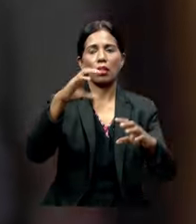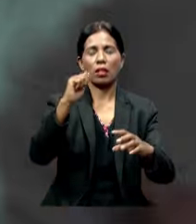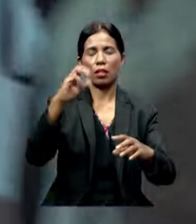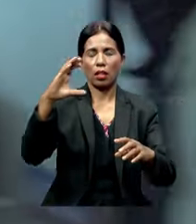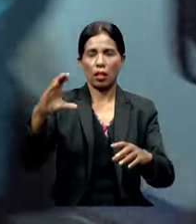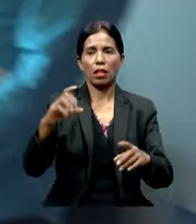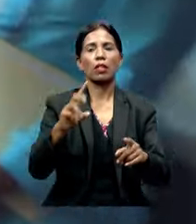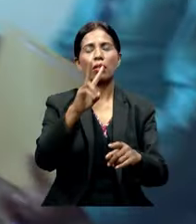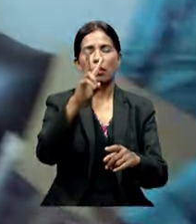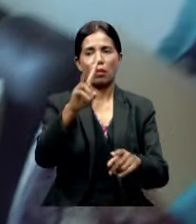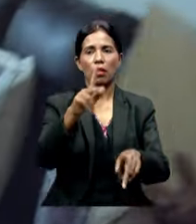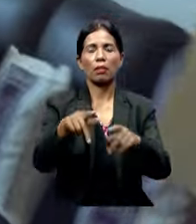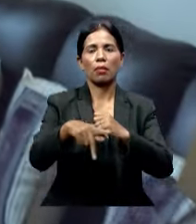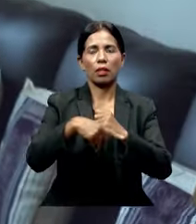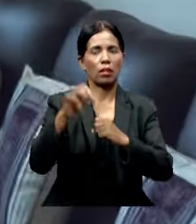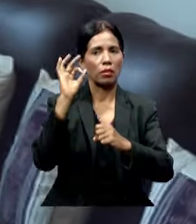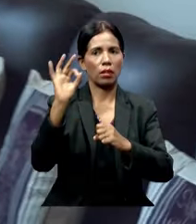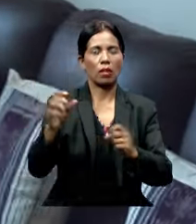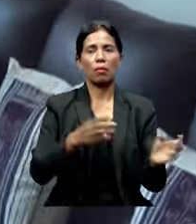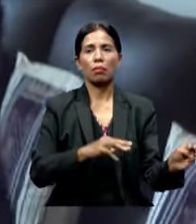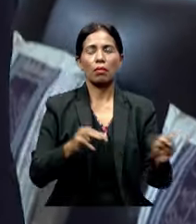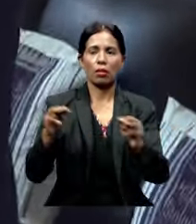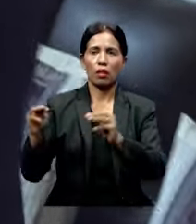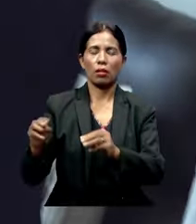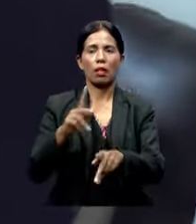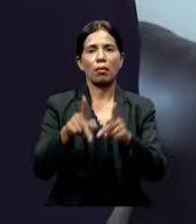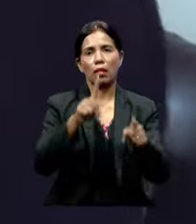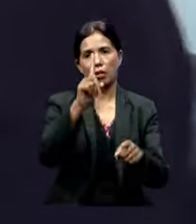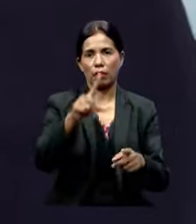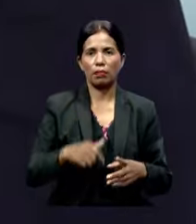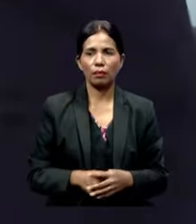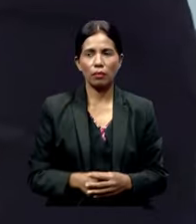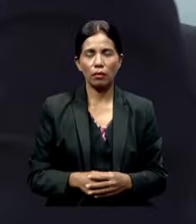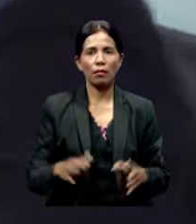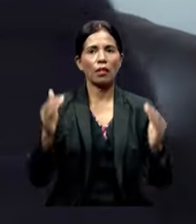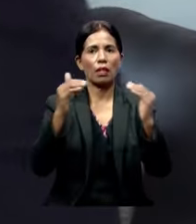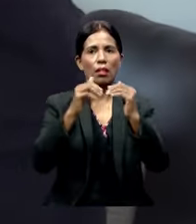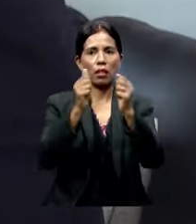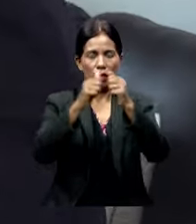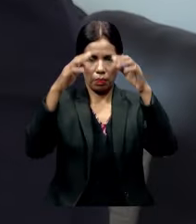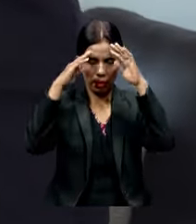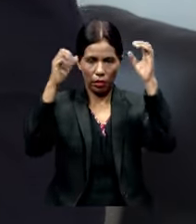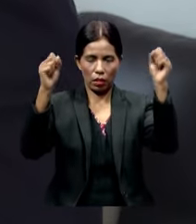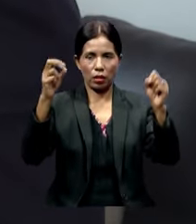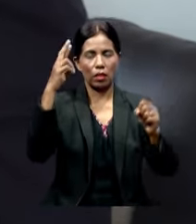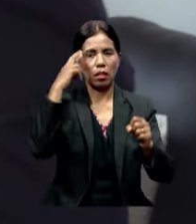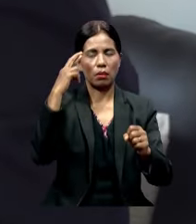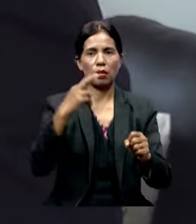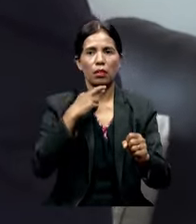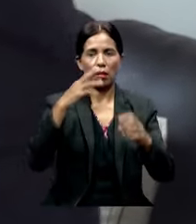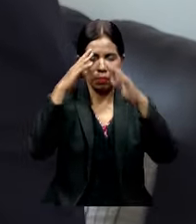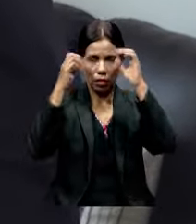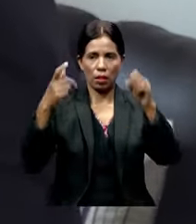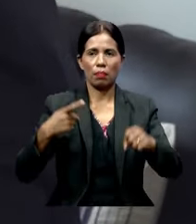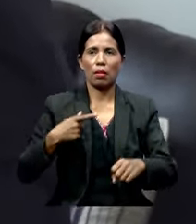si candidato Ruane bancada Fretilin hakara kavansa deit ho nangida. Afoi na encontro ho Presidente da República José Ramos Horta, Presidente do